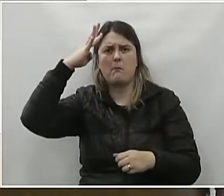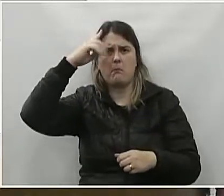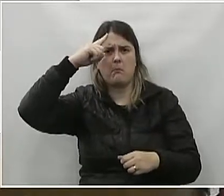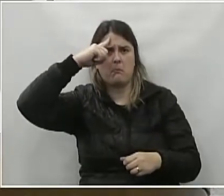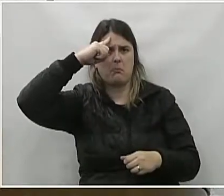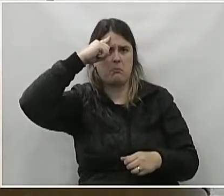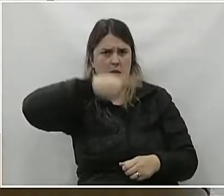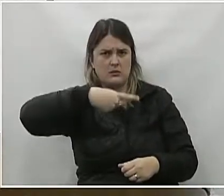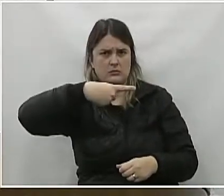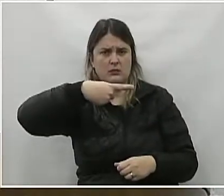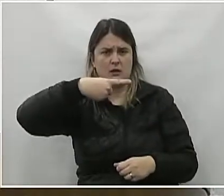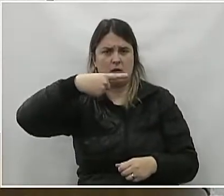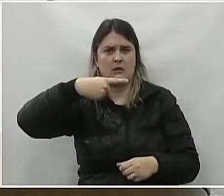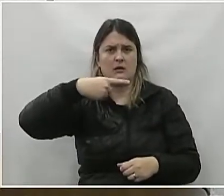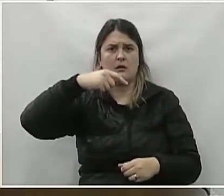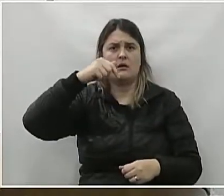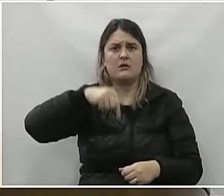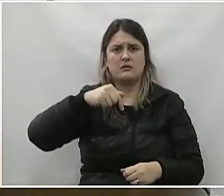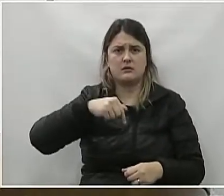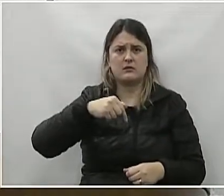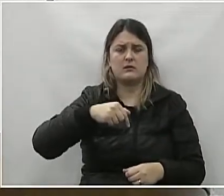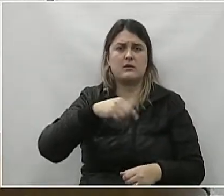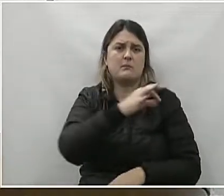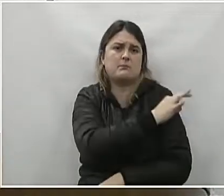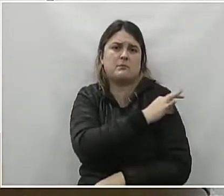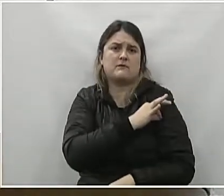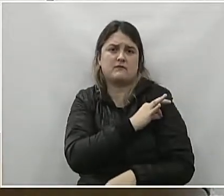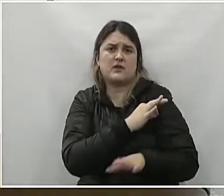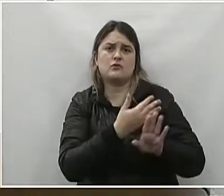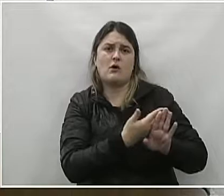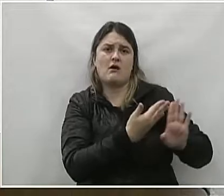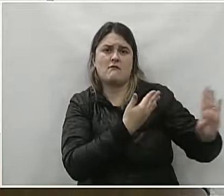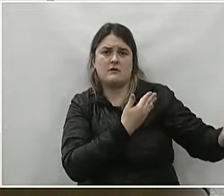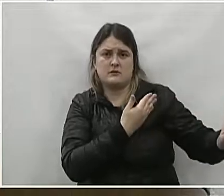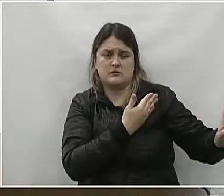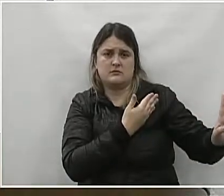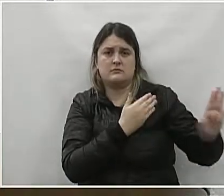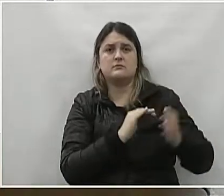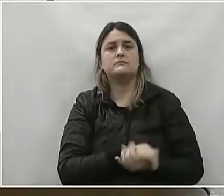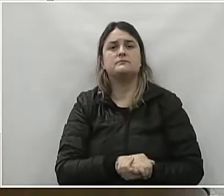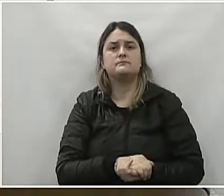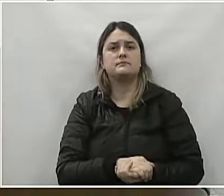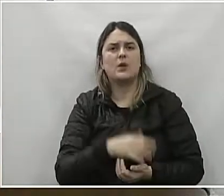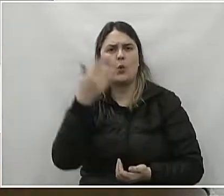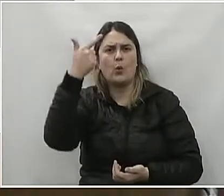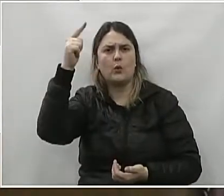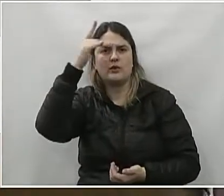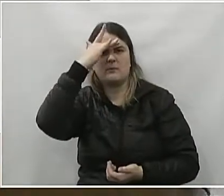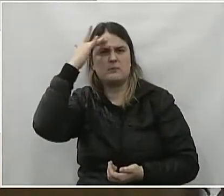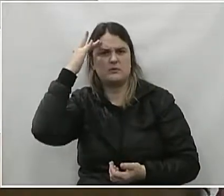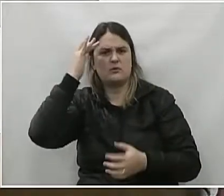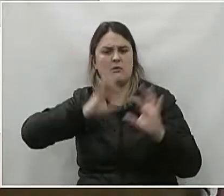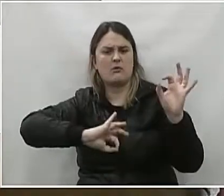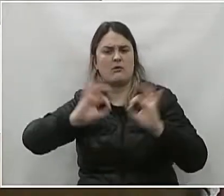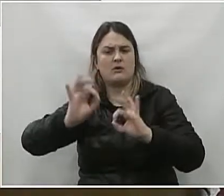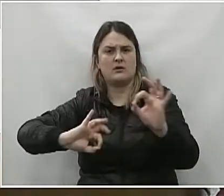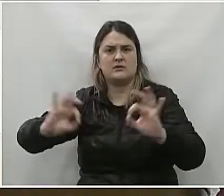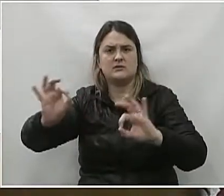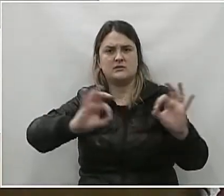Eles mandam um interventor aqui, o prefeito vai ser afastado e o interventor vai colocar a ordem na